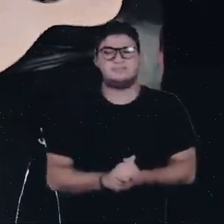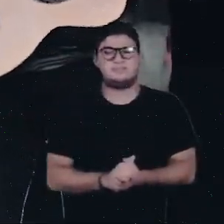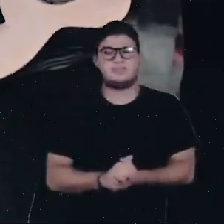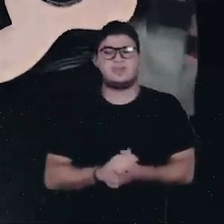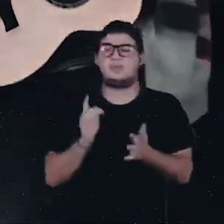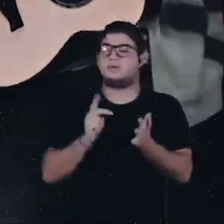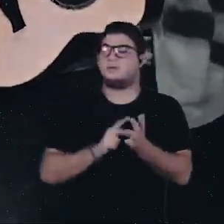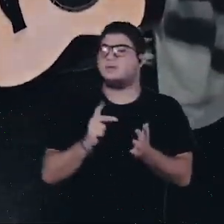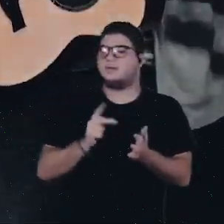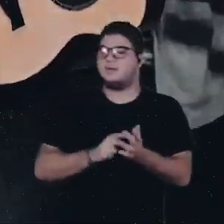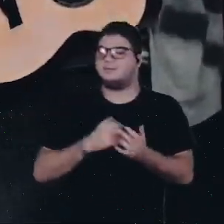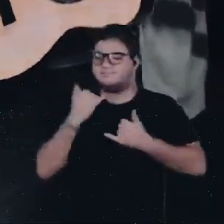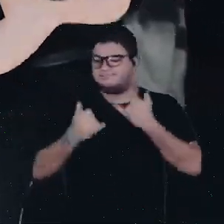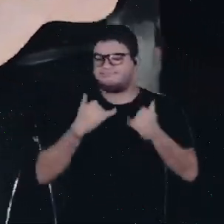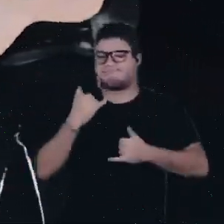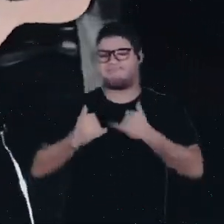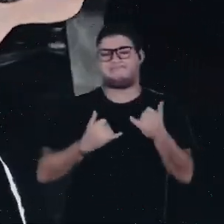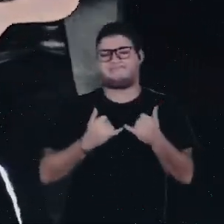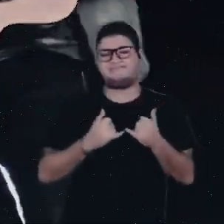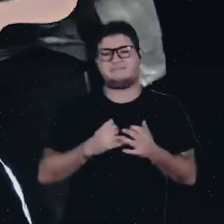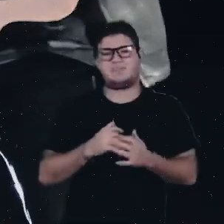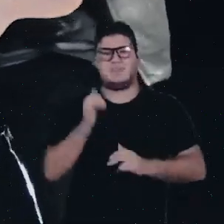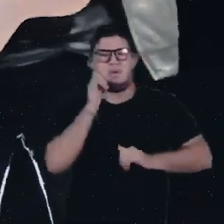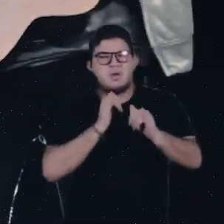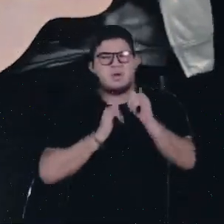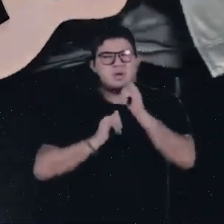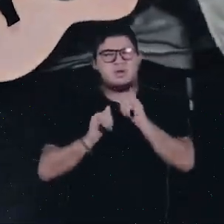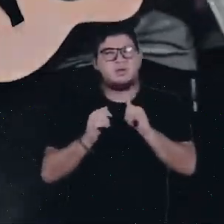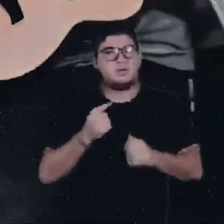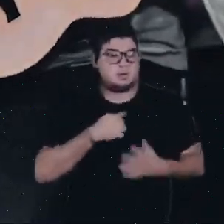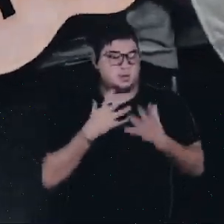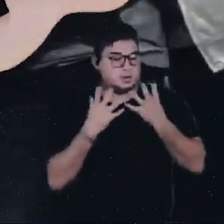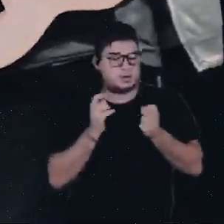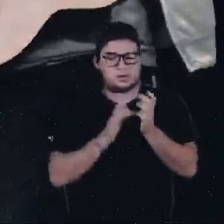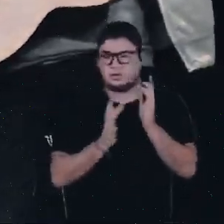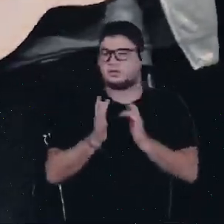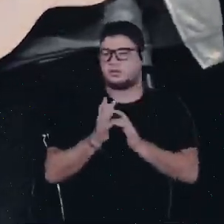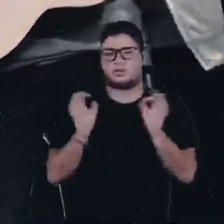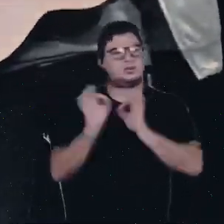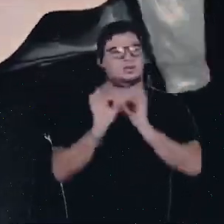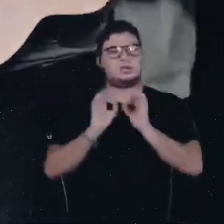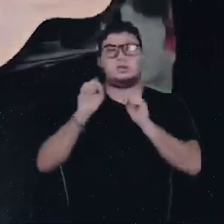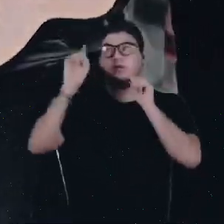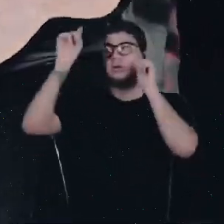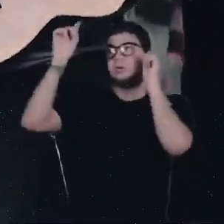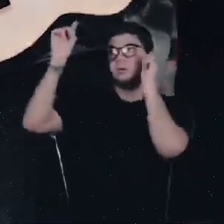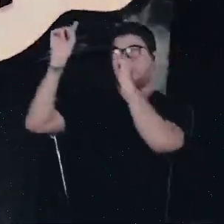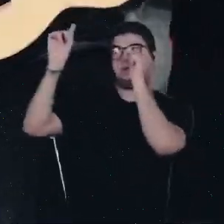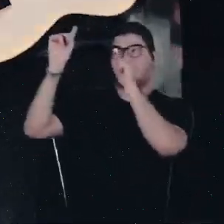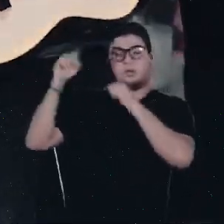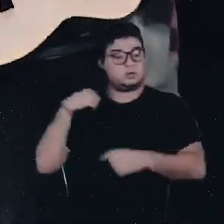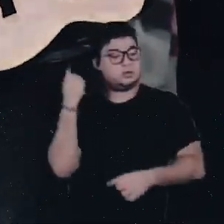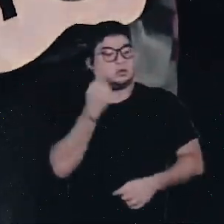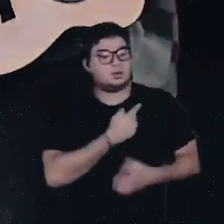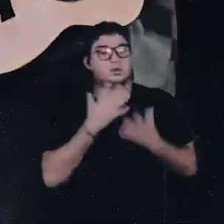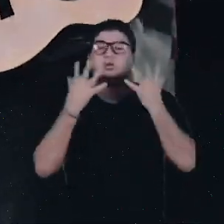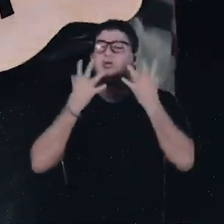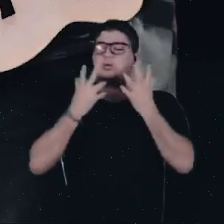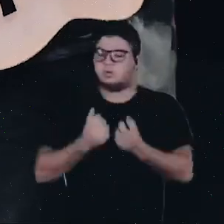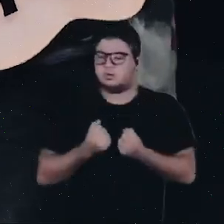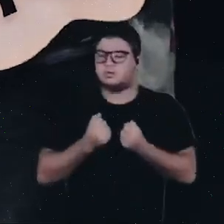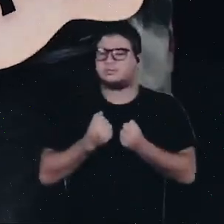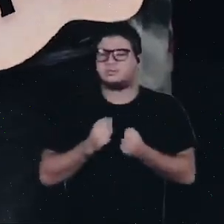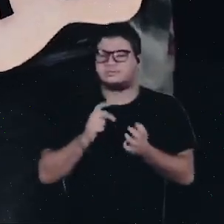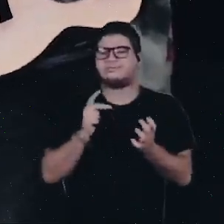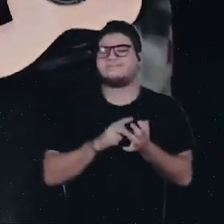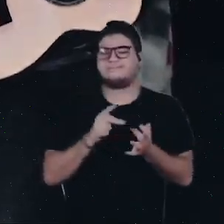A verdade é que é engraçado que a gente diz assim: eu aceitei a Jesus. Não, não foi Jesus que nos aceitou. A verdade